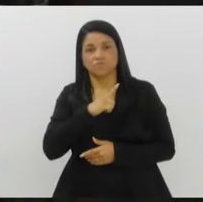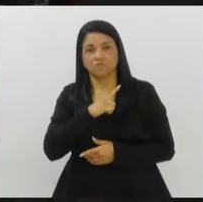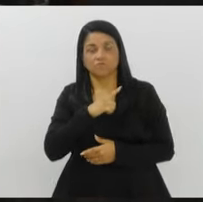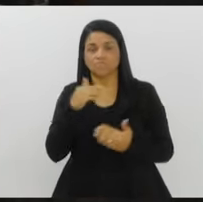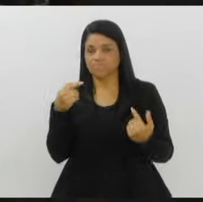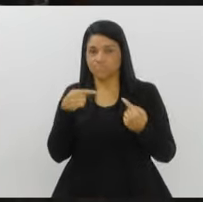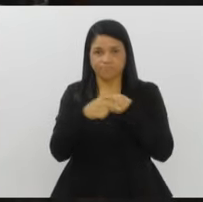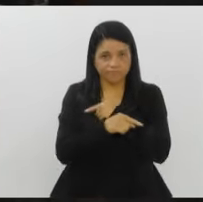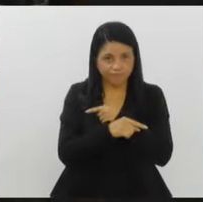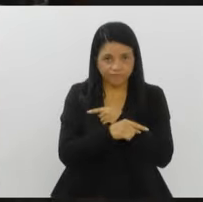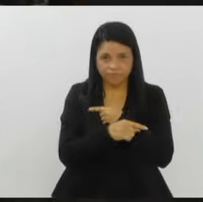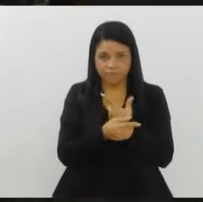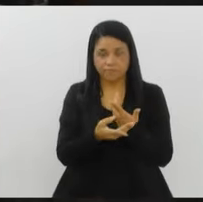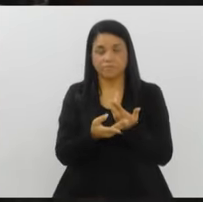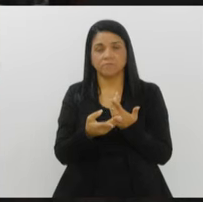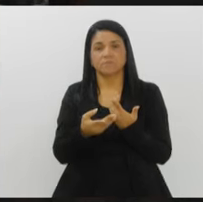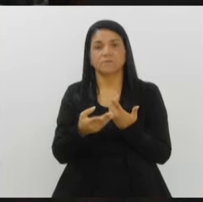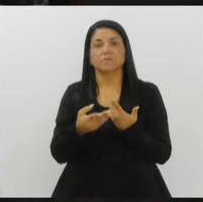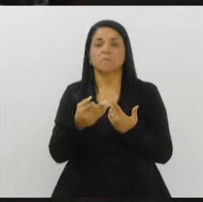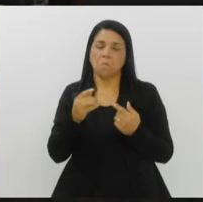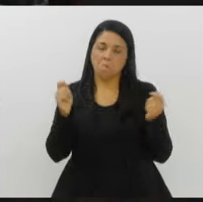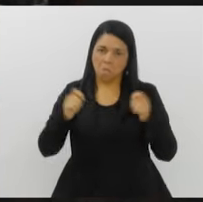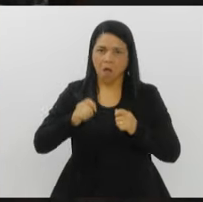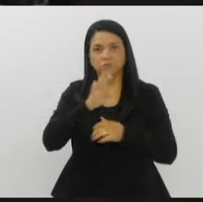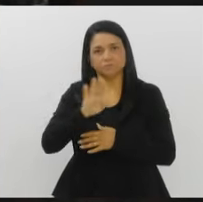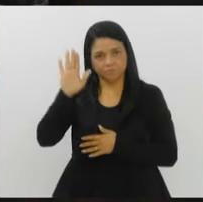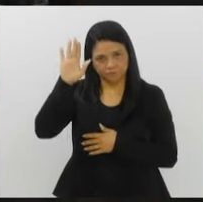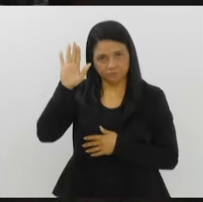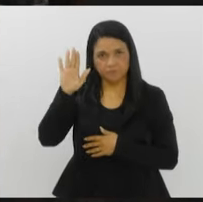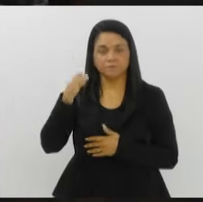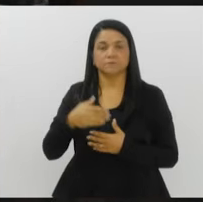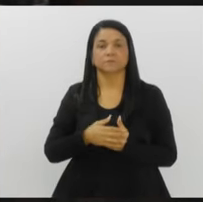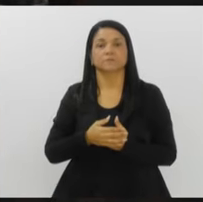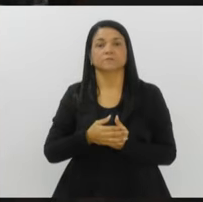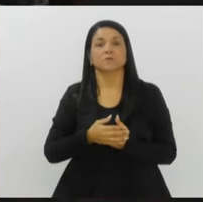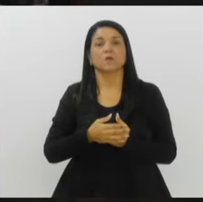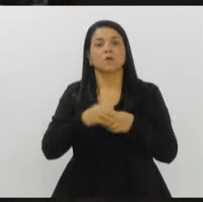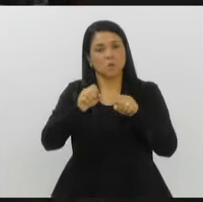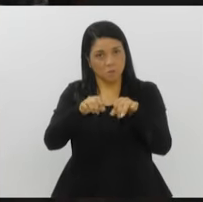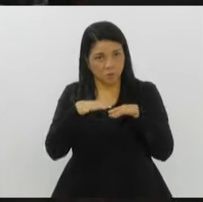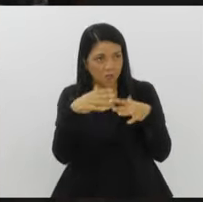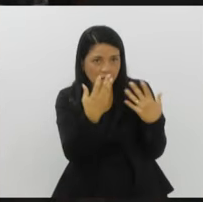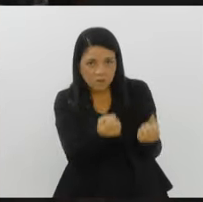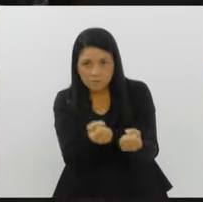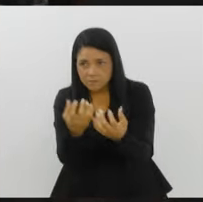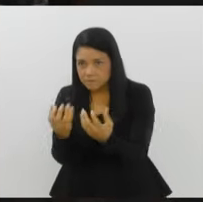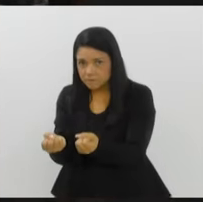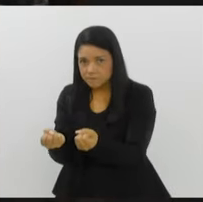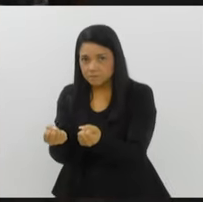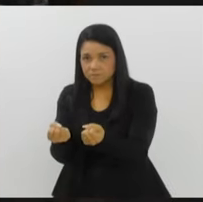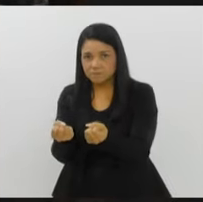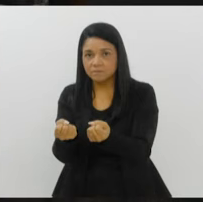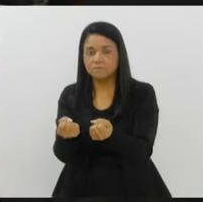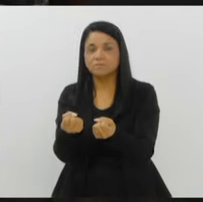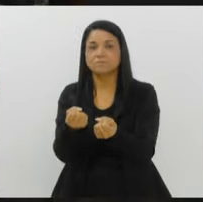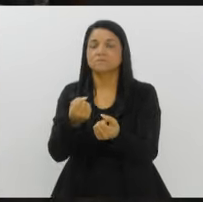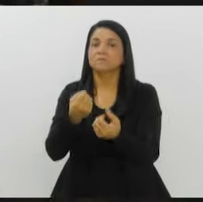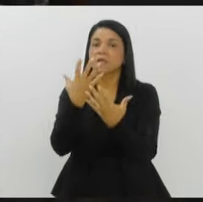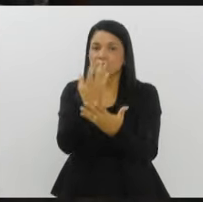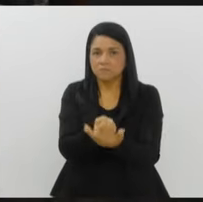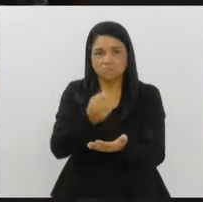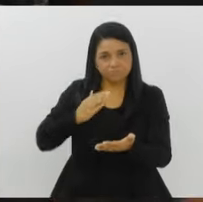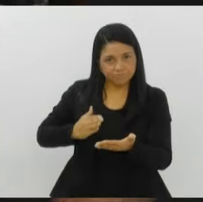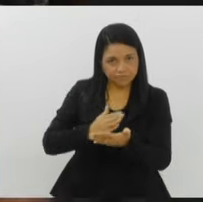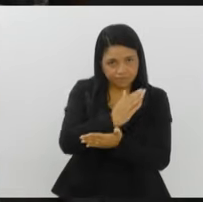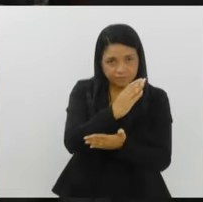de acordo poderão se manifestar. O plenário está de acordo assim? Senhores que aprovam, mandem como